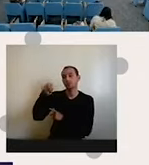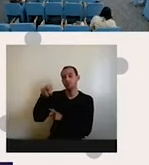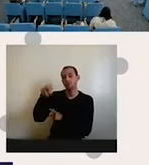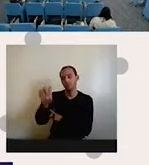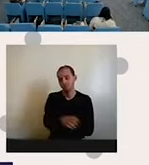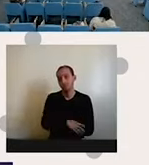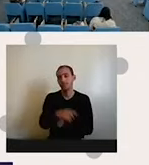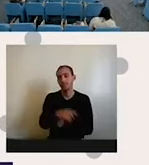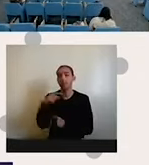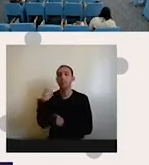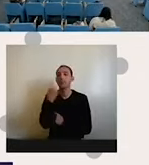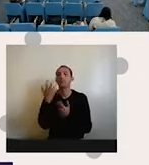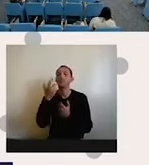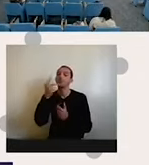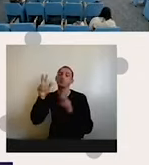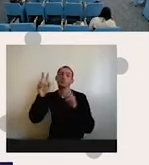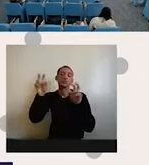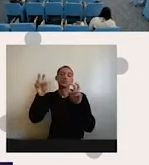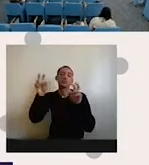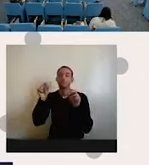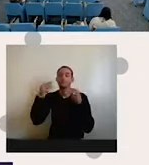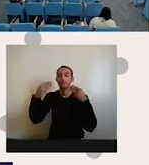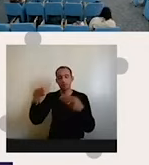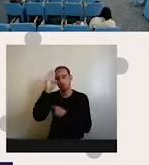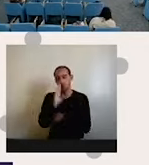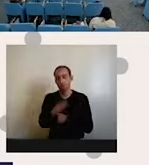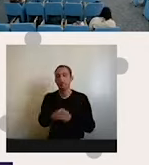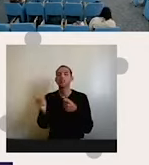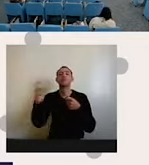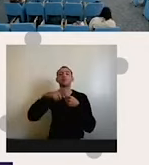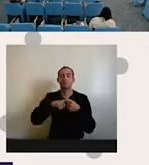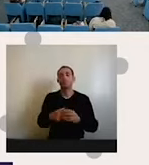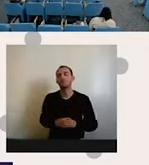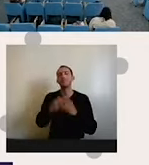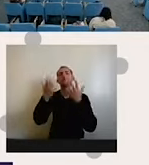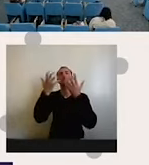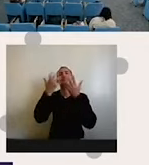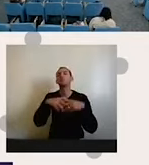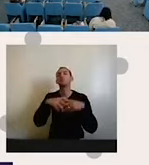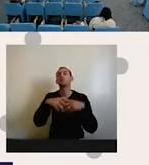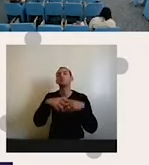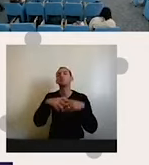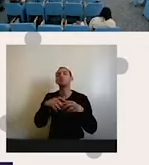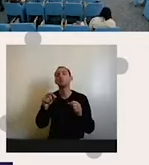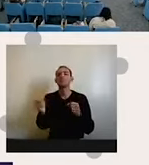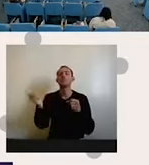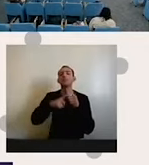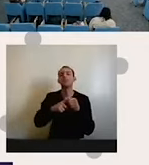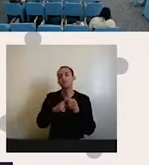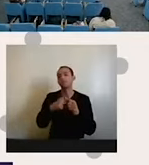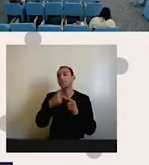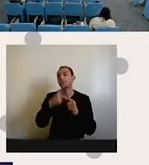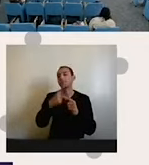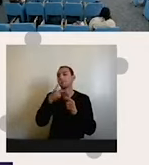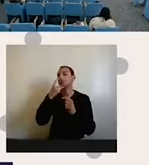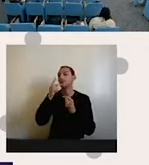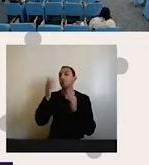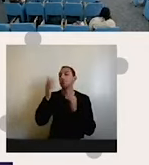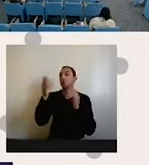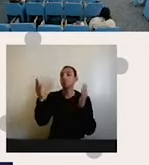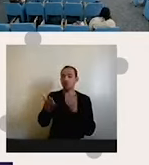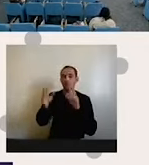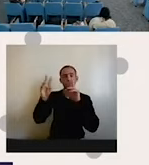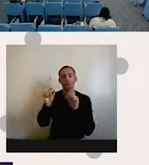Voltando a falar agora sobre o nexo coletivo. Quando que nós vamos suspeitar que existe um excesso de casos de